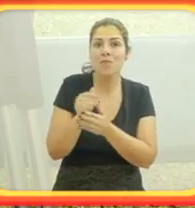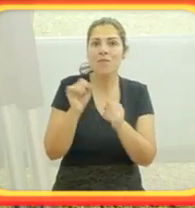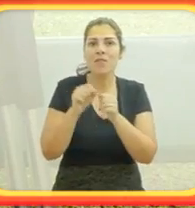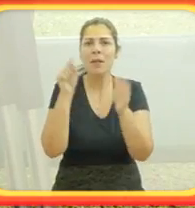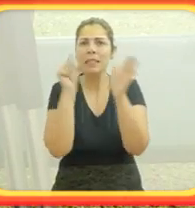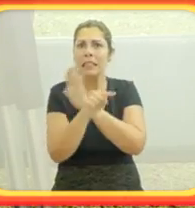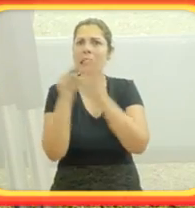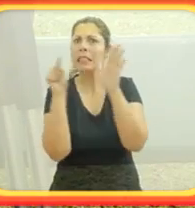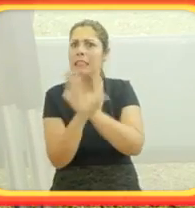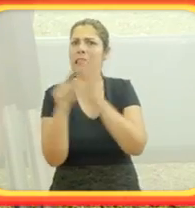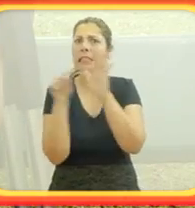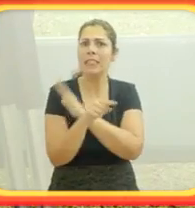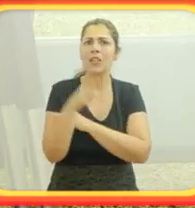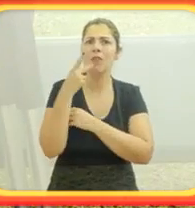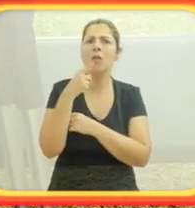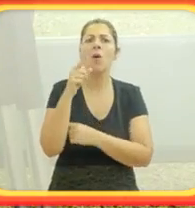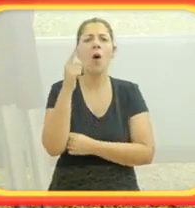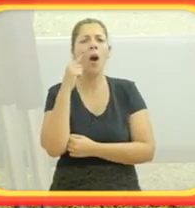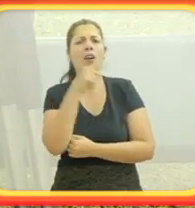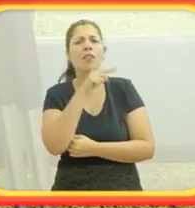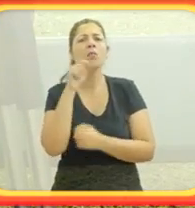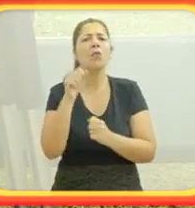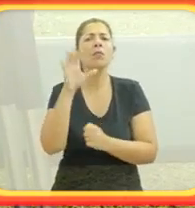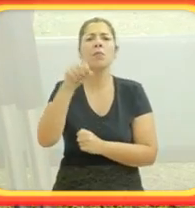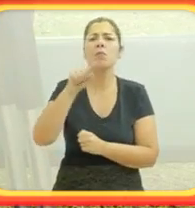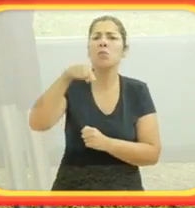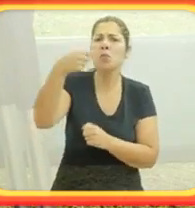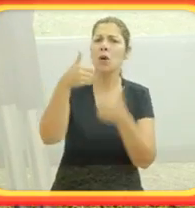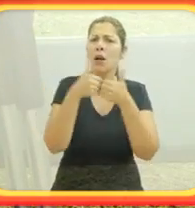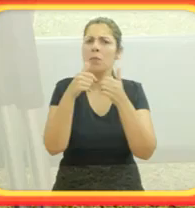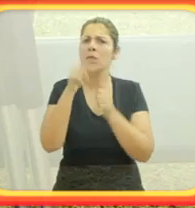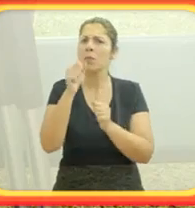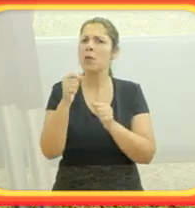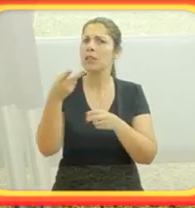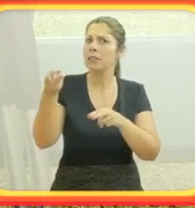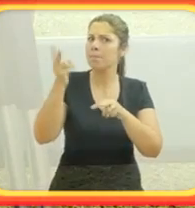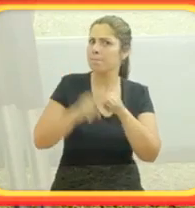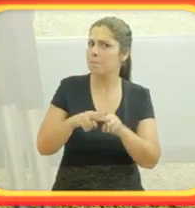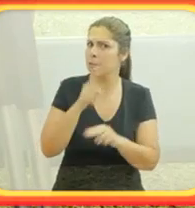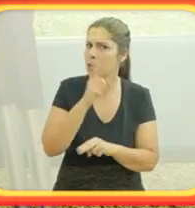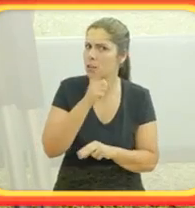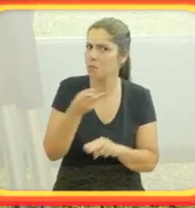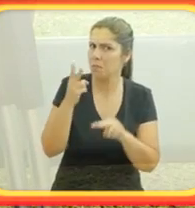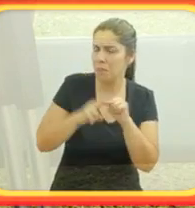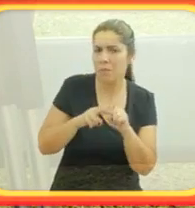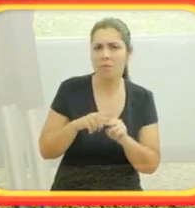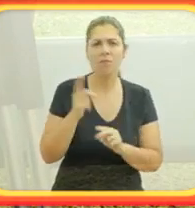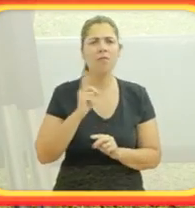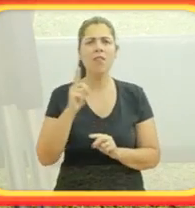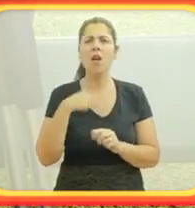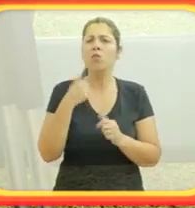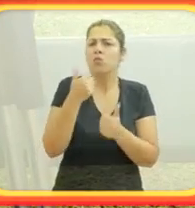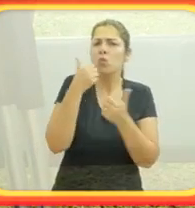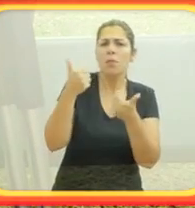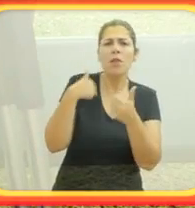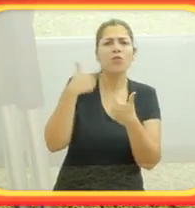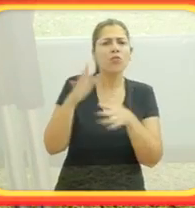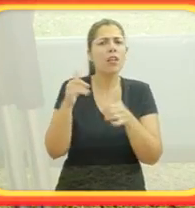E aí aí ele começou a fazer várias perguntas e ele falou, olha, você pode pegar o próximo ônibus ou você pode ser